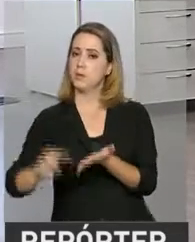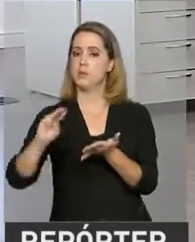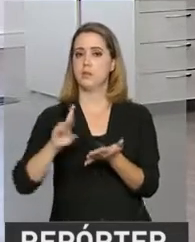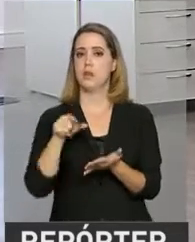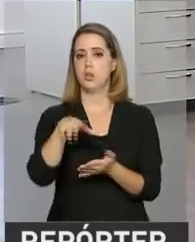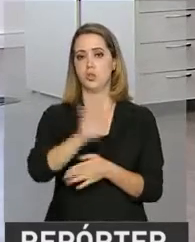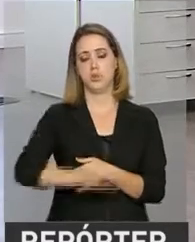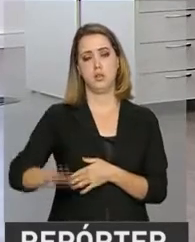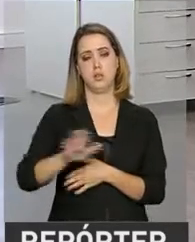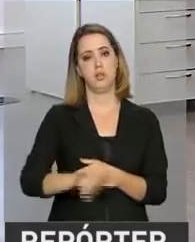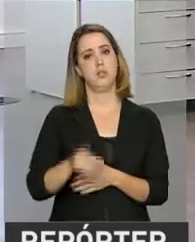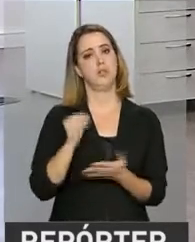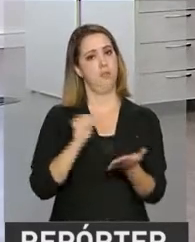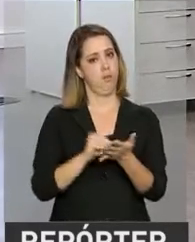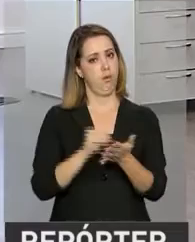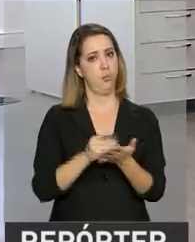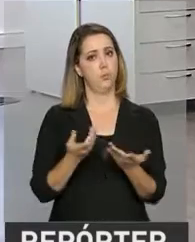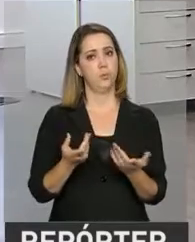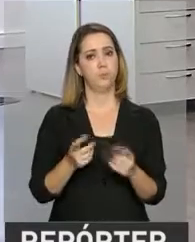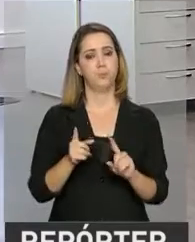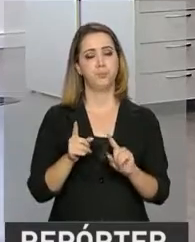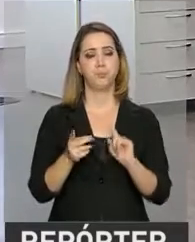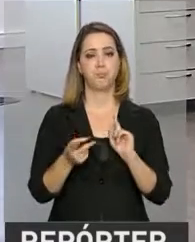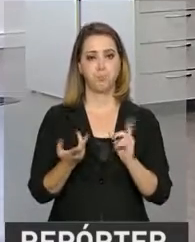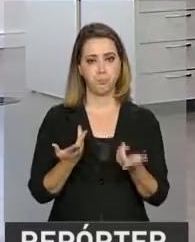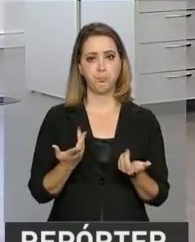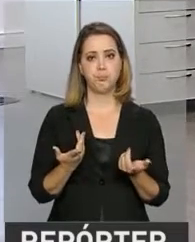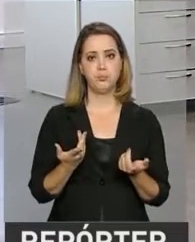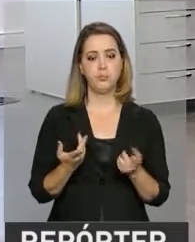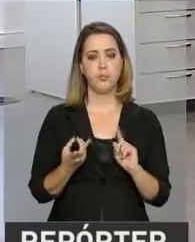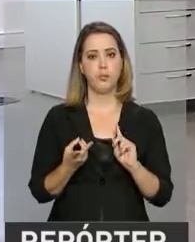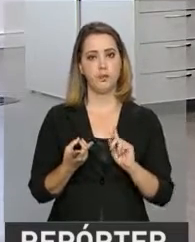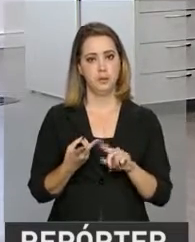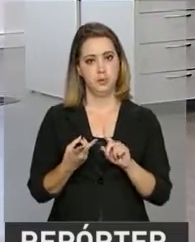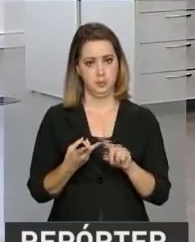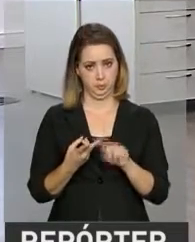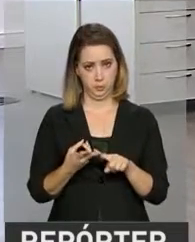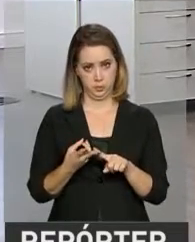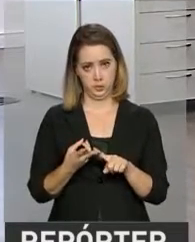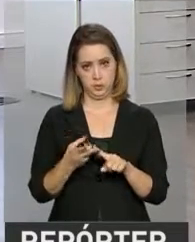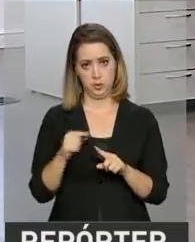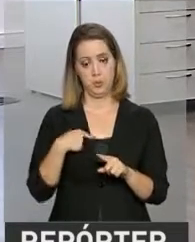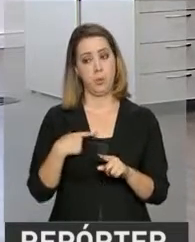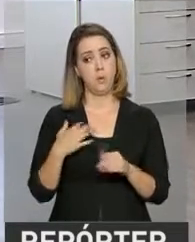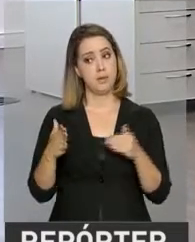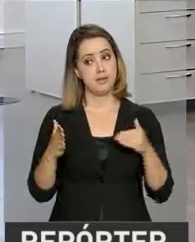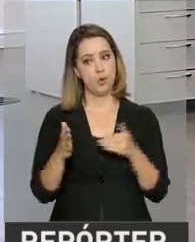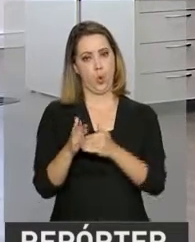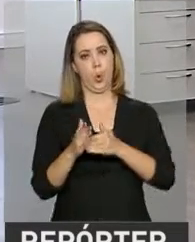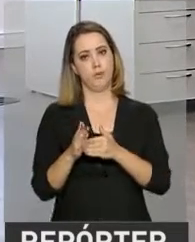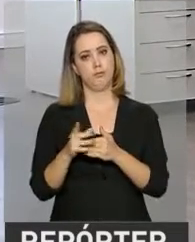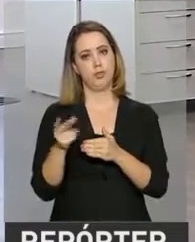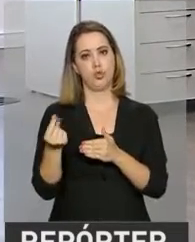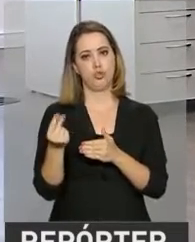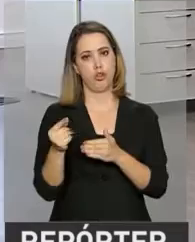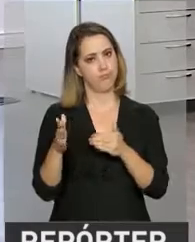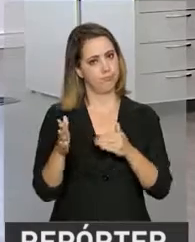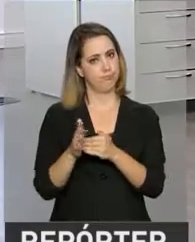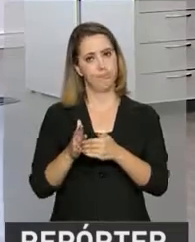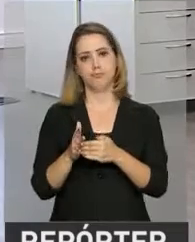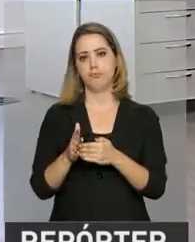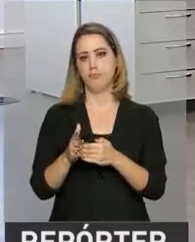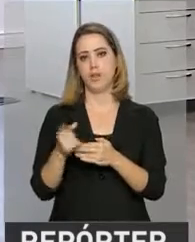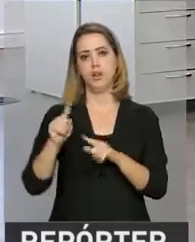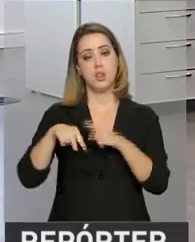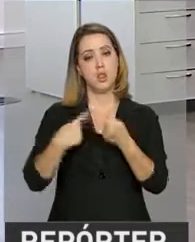daquela família não teve uma frequência escolar mínima exigida. Depois a gente tem um processo de bloqueio do benefício, suspensão do benefício